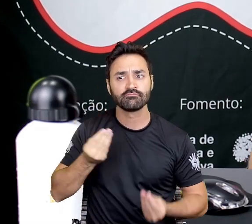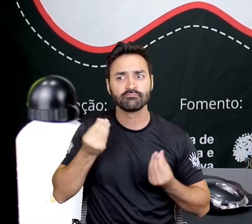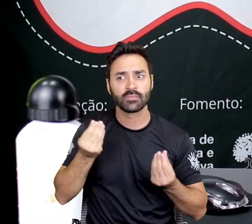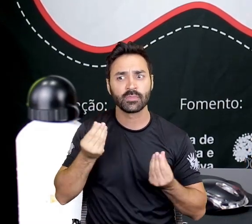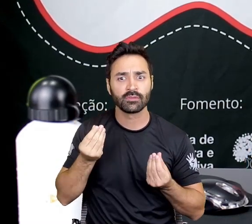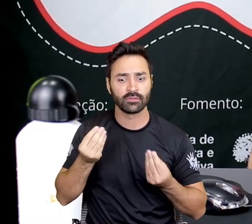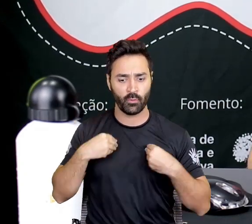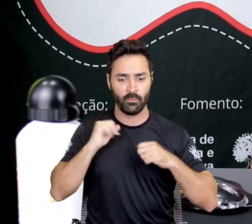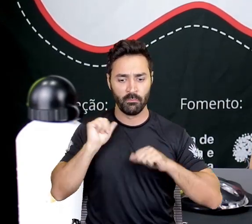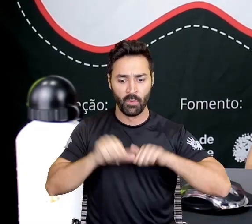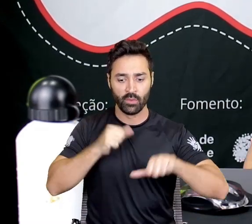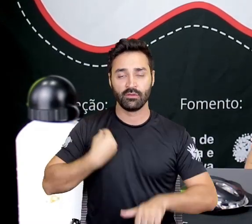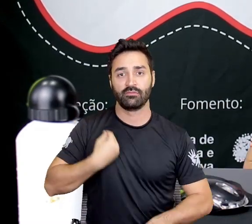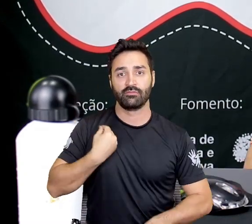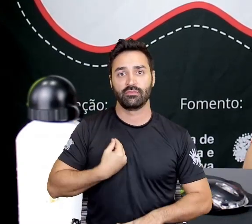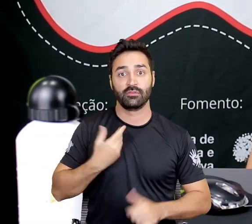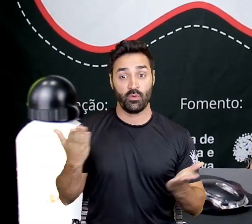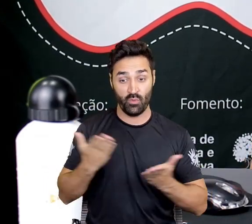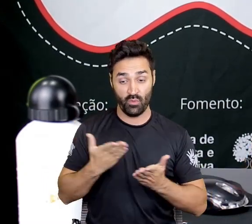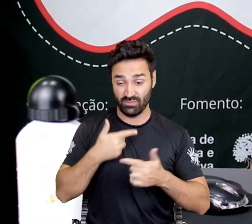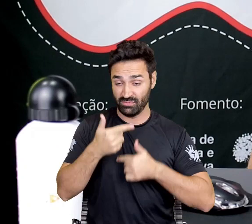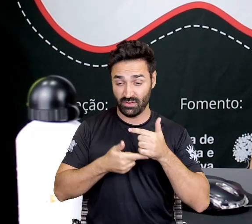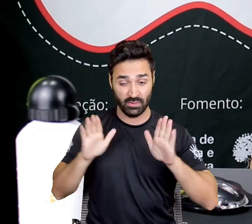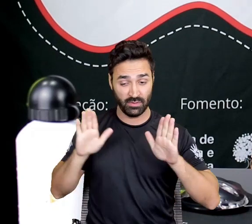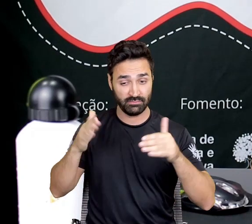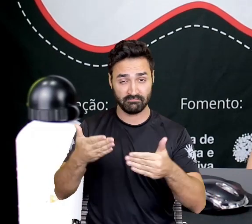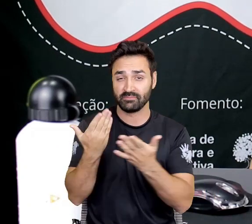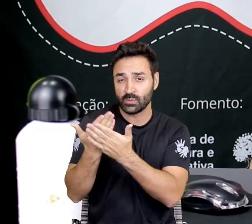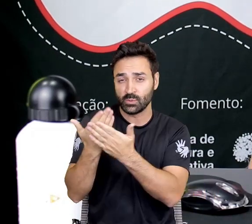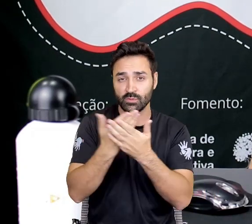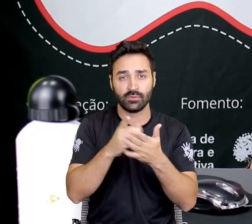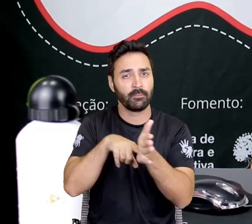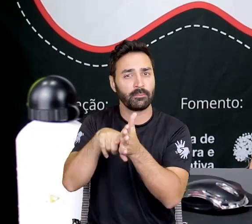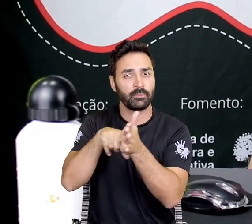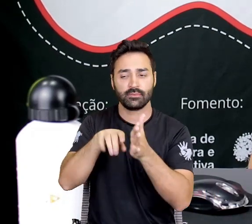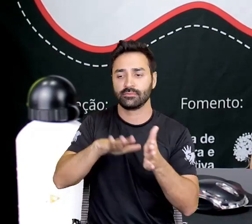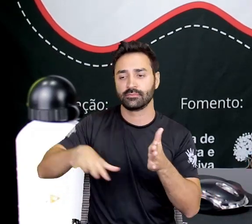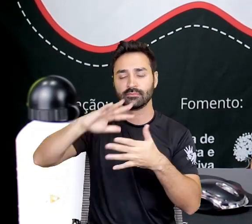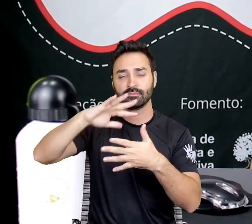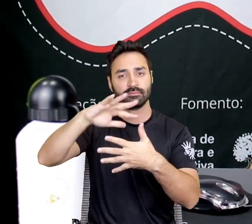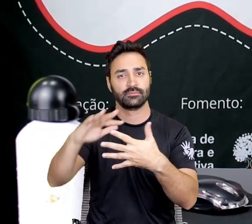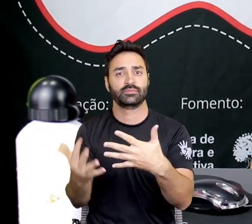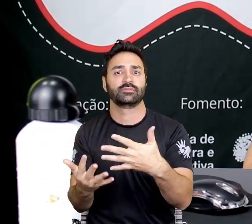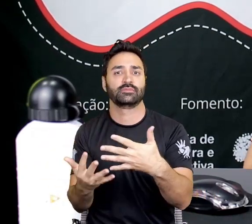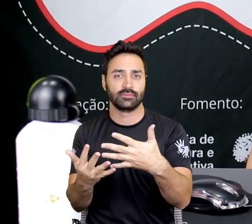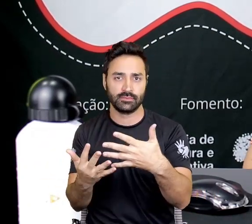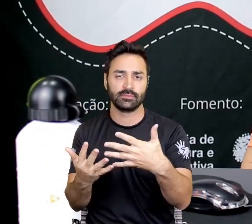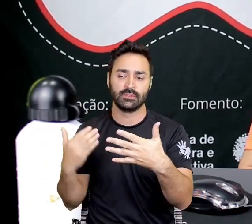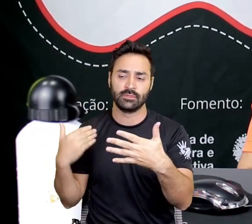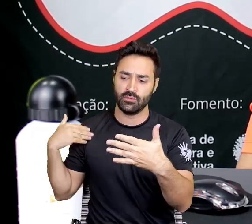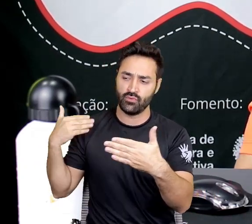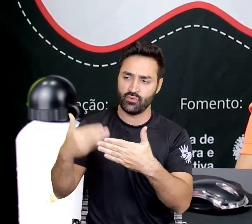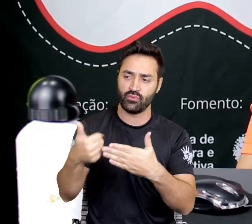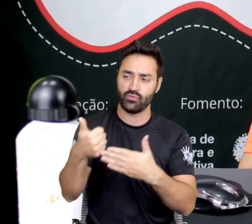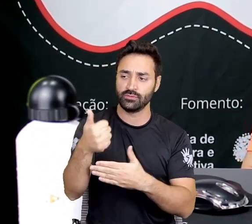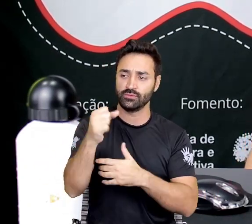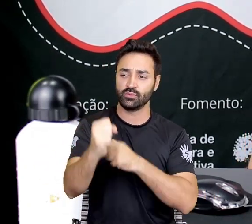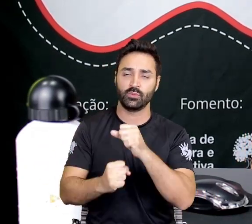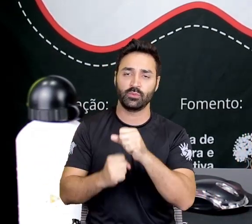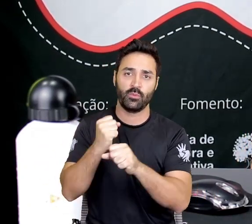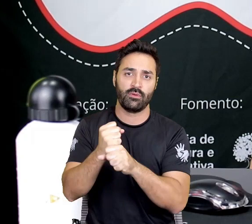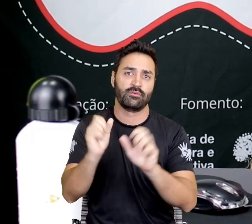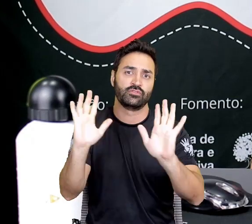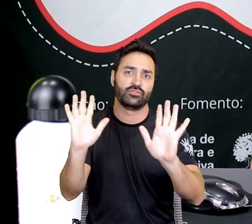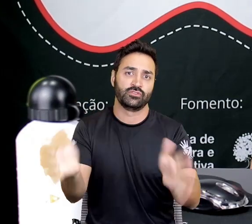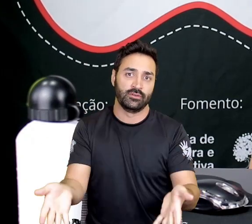dedico integralmente ao estudo, à pesquisa da língua de sinais já há 18 anos, como eu falei para vocês no